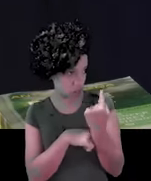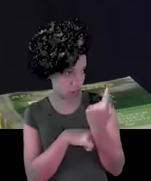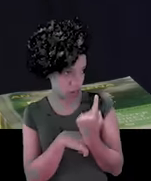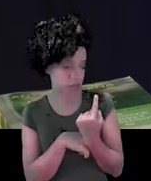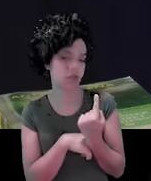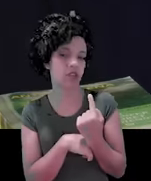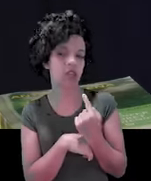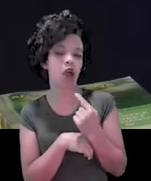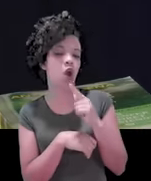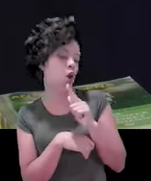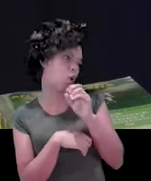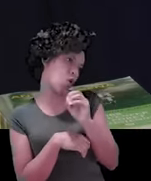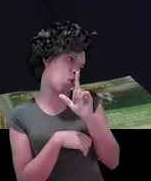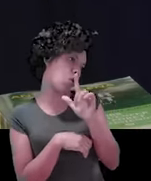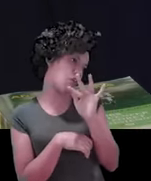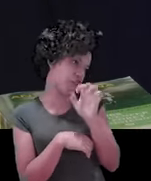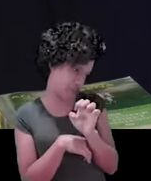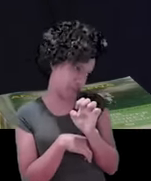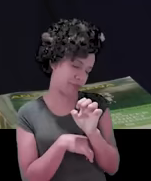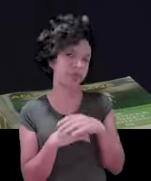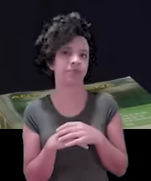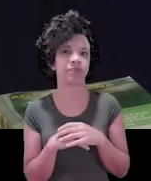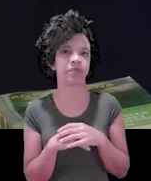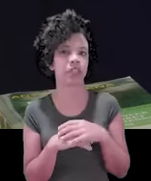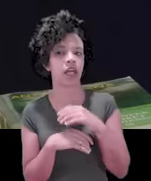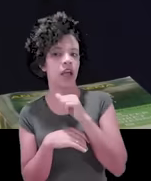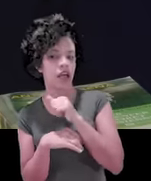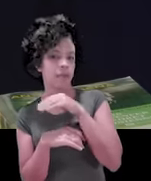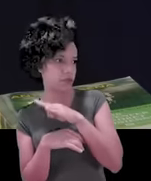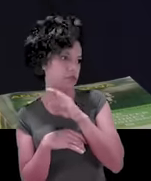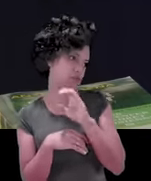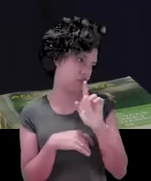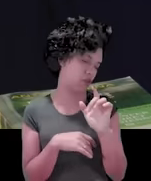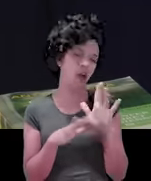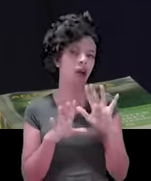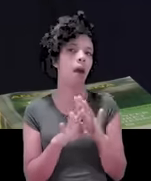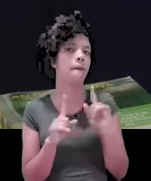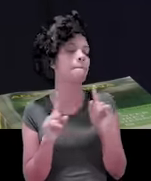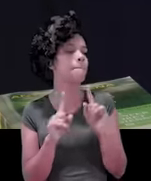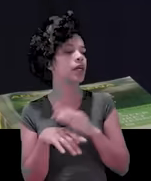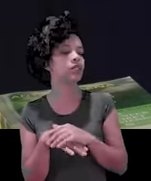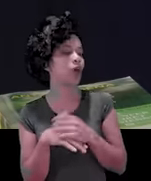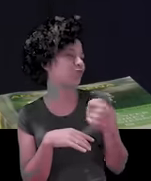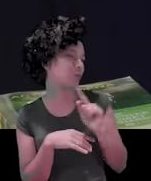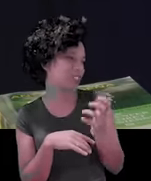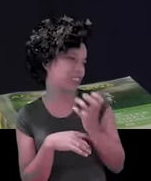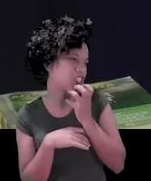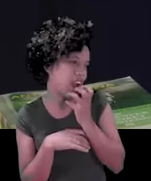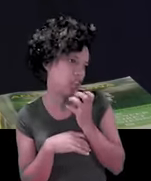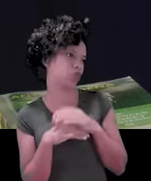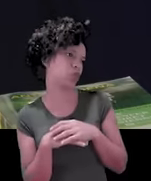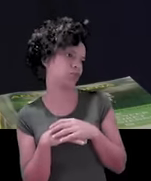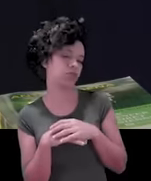isoladas a gente chama de espaço aéreo Golf G né do alfabeto fonético é um espaço aéreo onde você não precisa nem de rádio na real